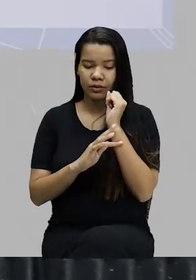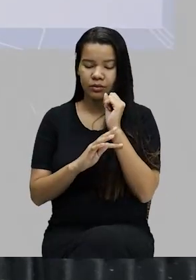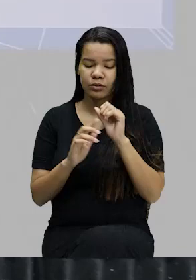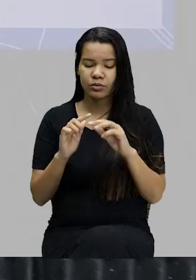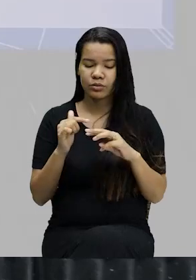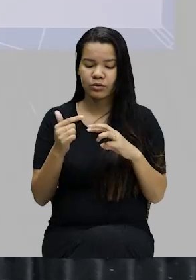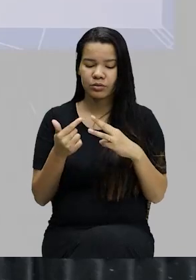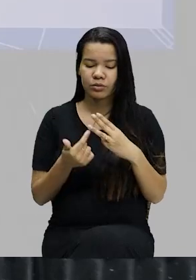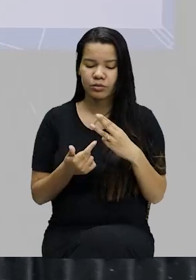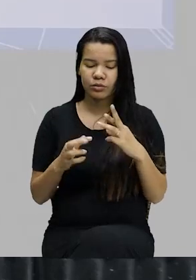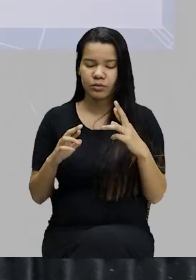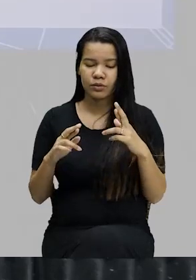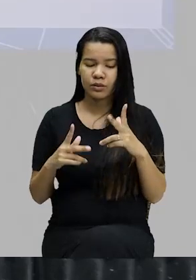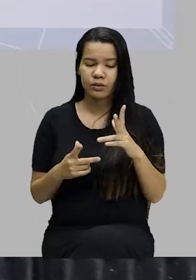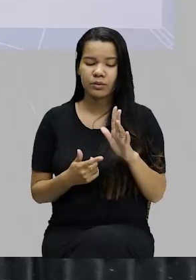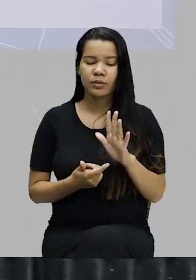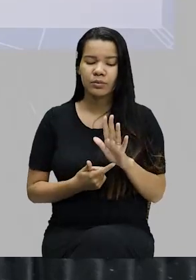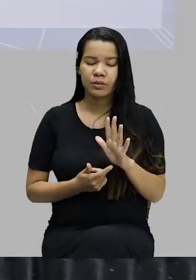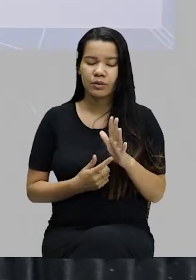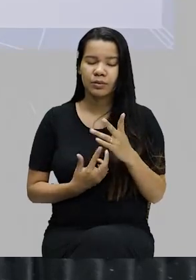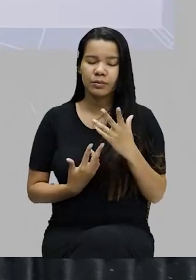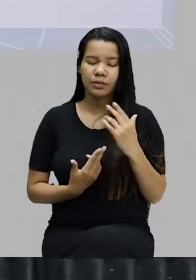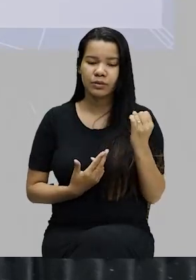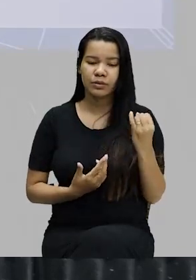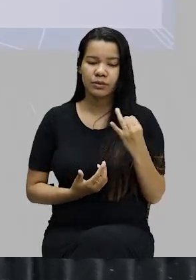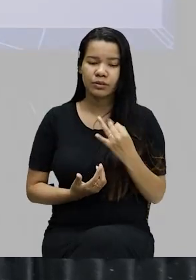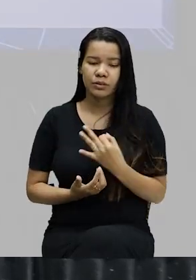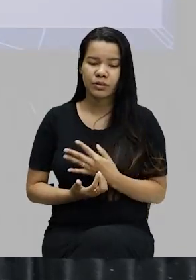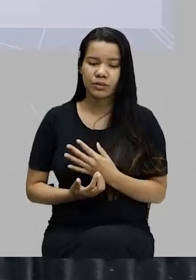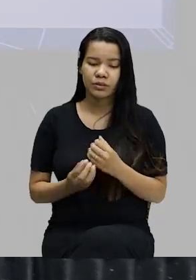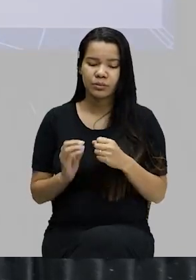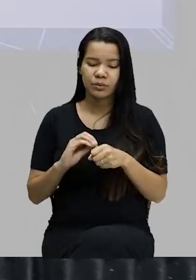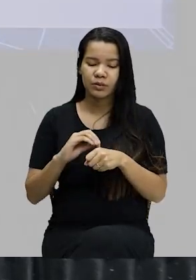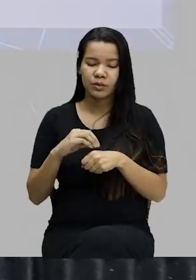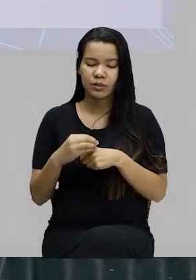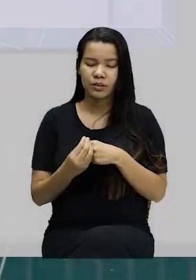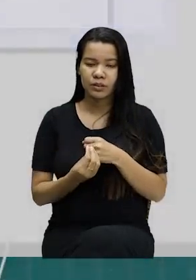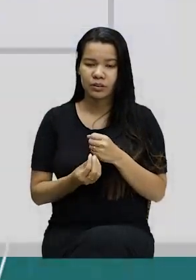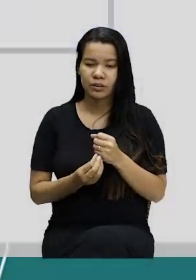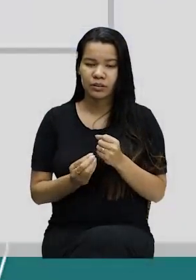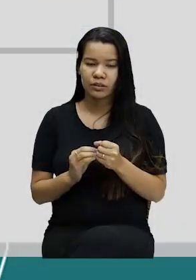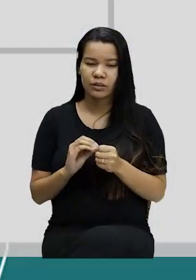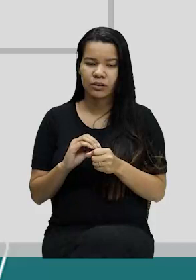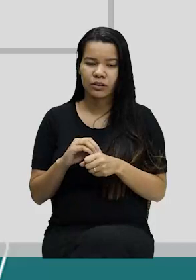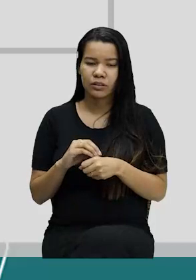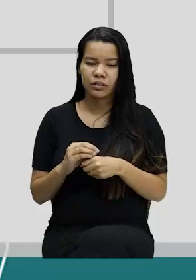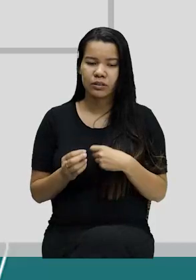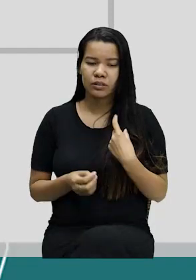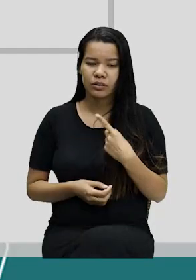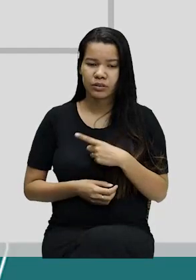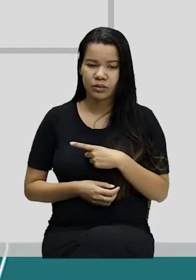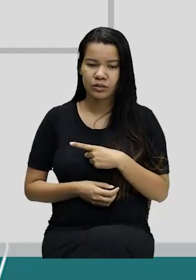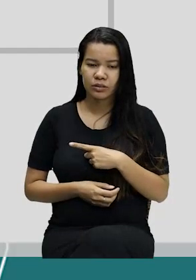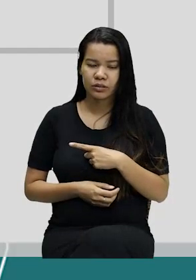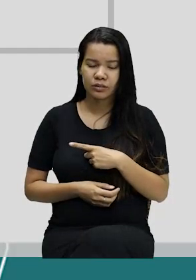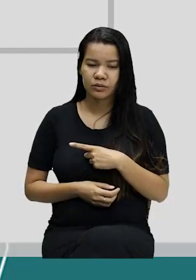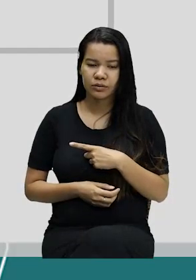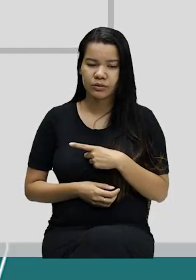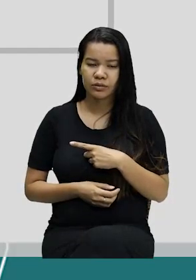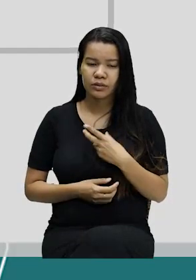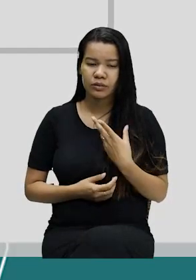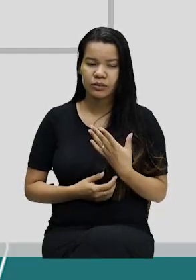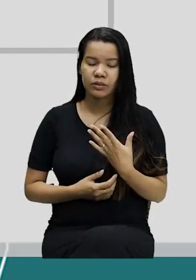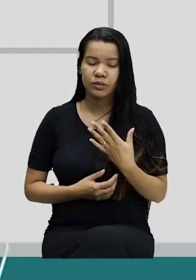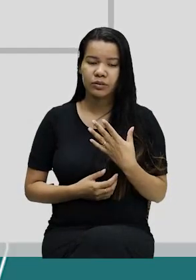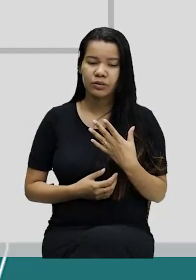a mesma quantidade de moléculas, certo? Sendo assim, vamos para a hipótese de Avogadro.